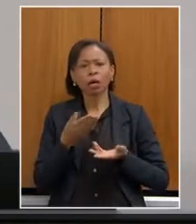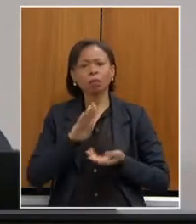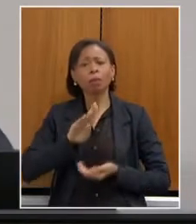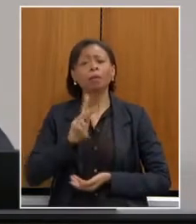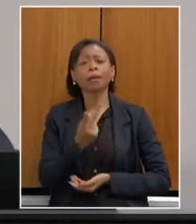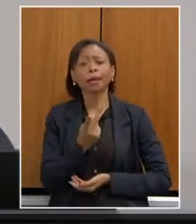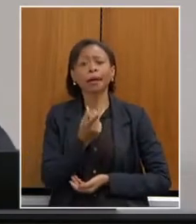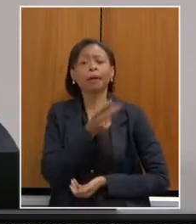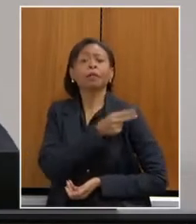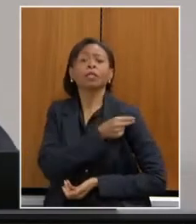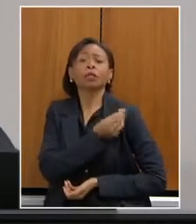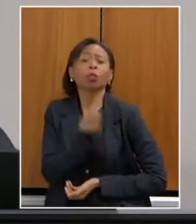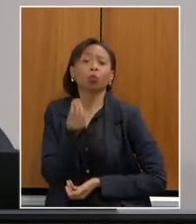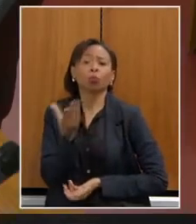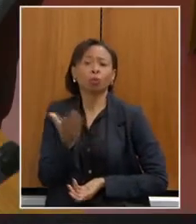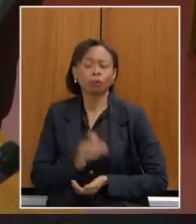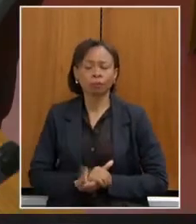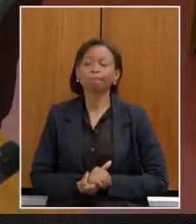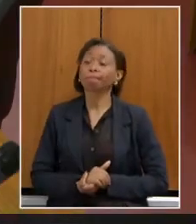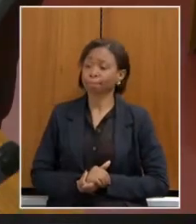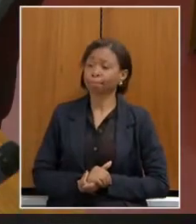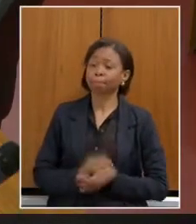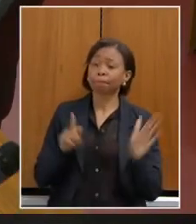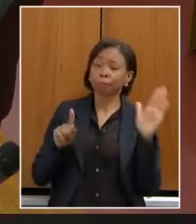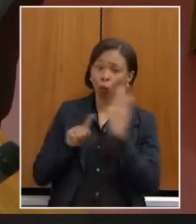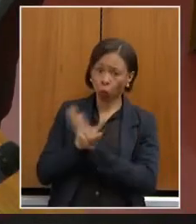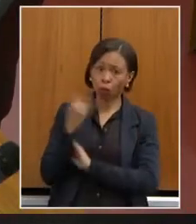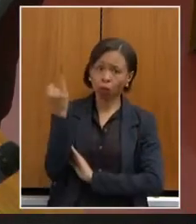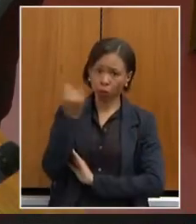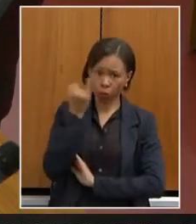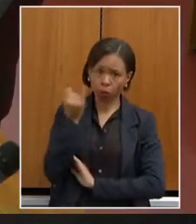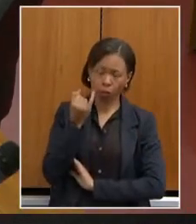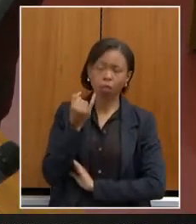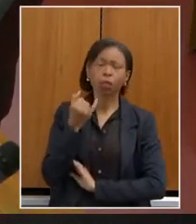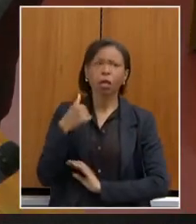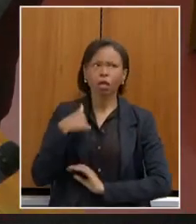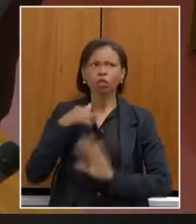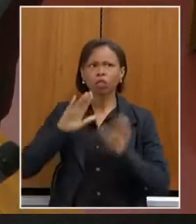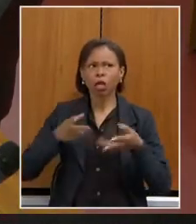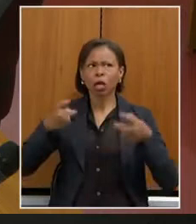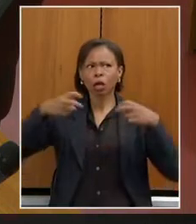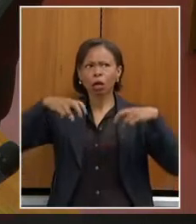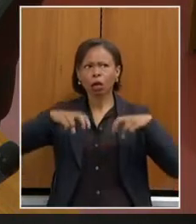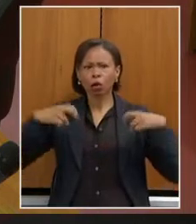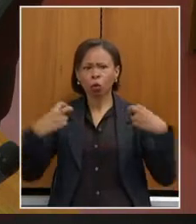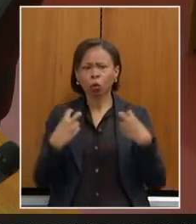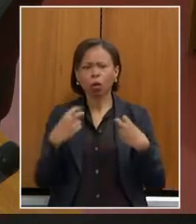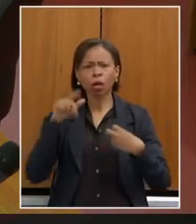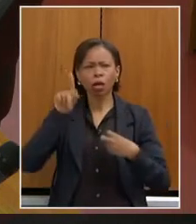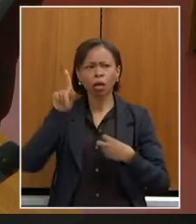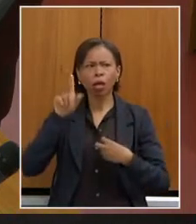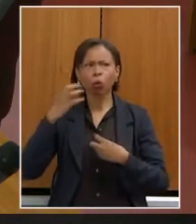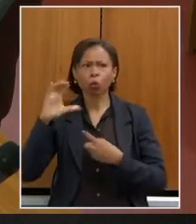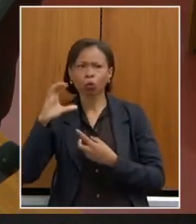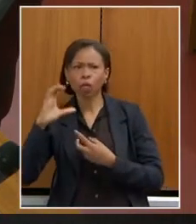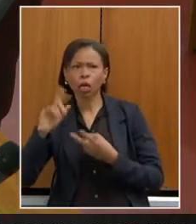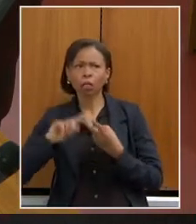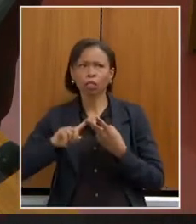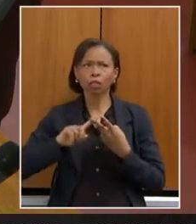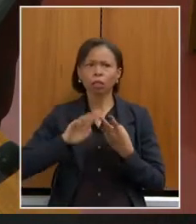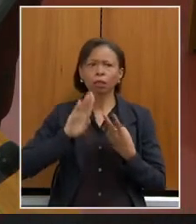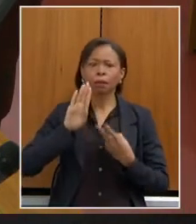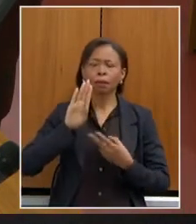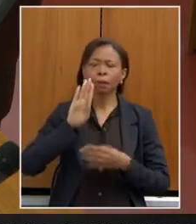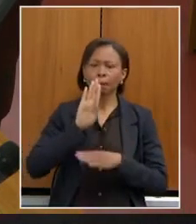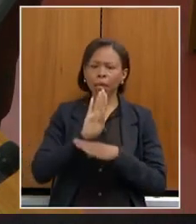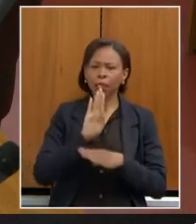pergunta é muito importante, deputado. bom que a gente esclarece. Eu tive a oportunidade de me reunir com o Contagem, Betim, e depois, por telefone,